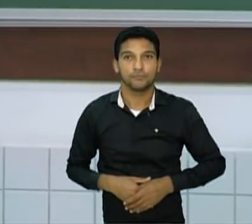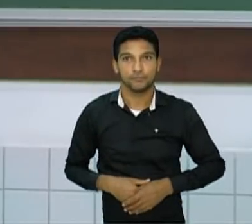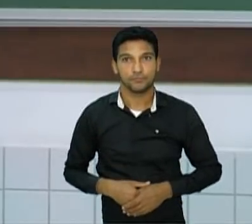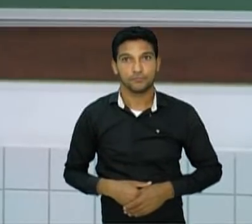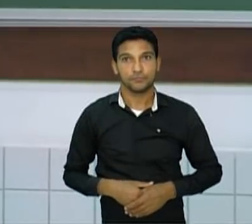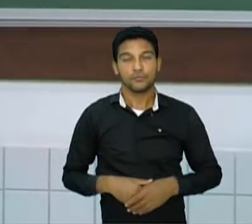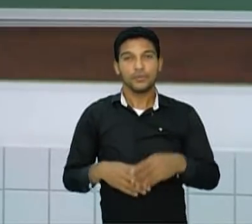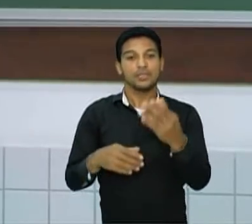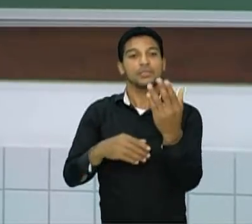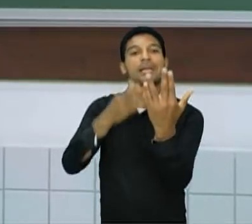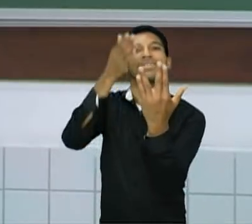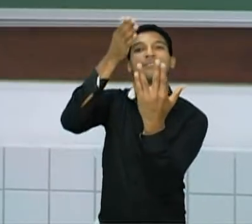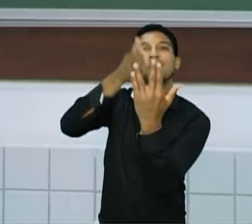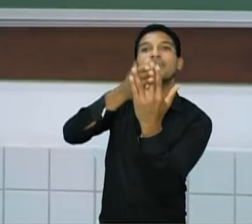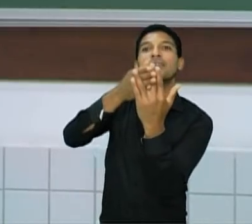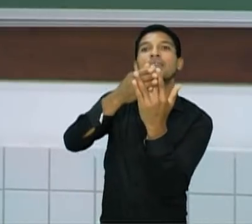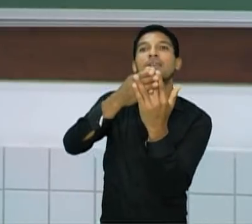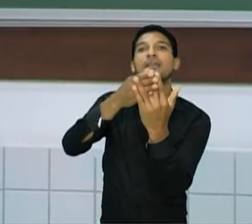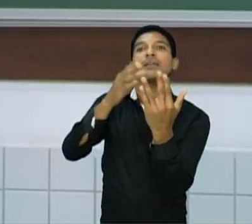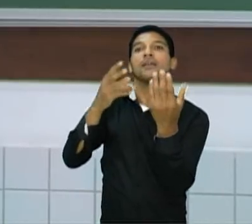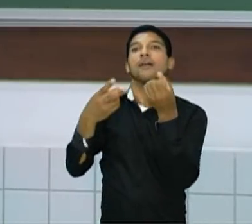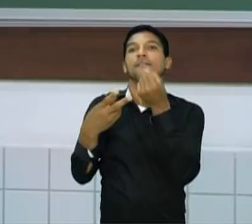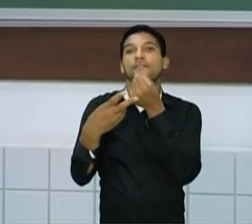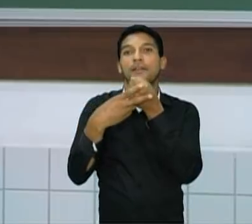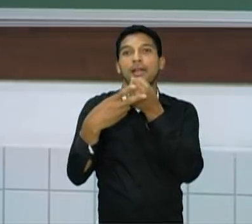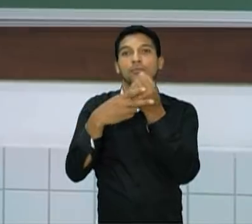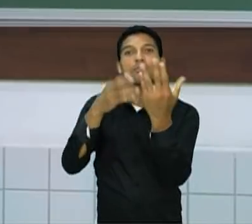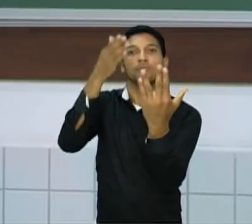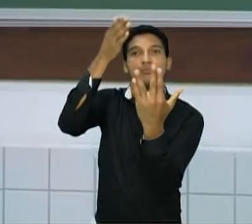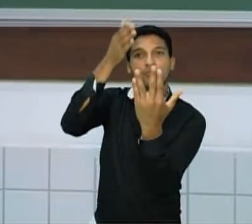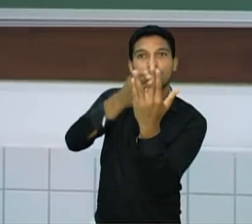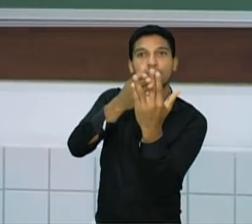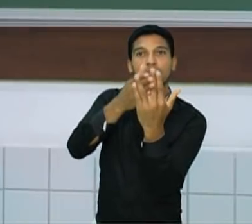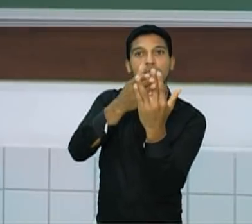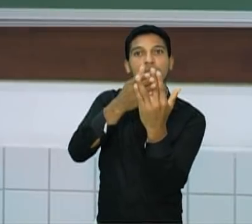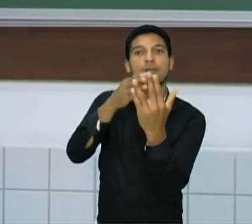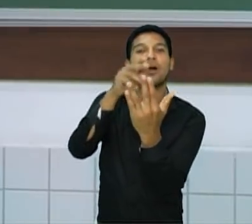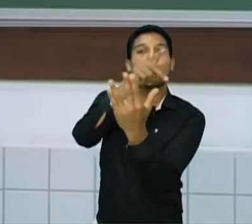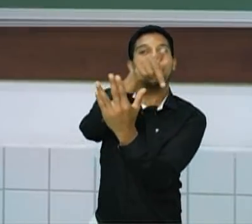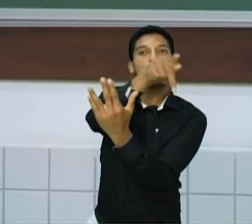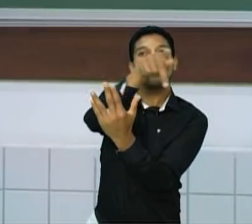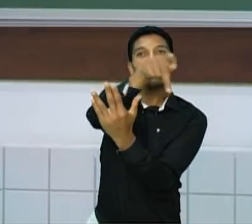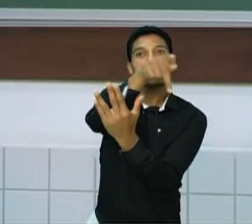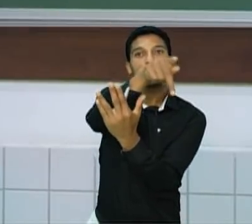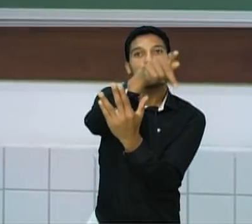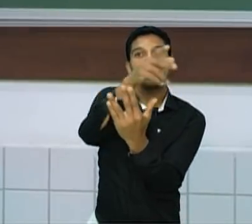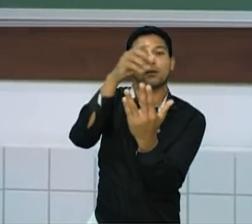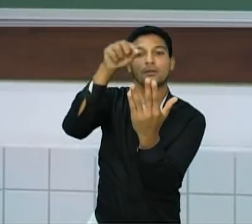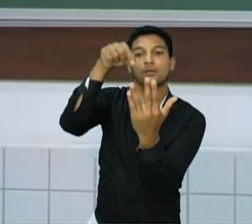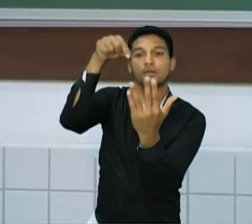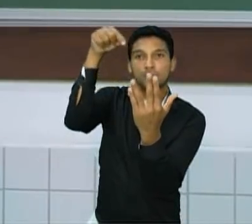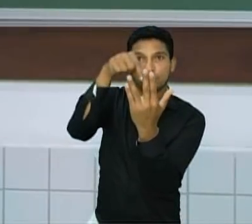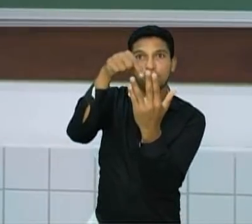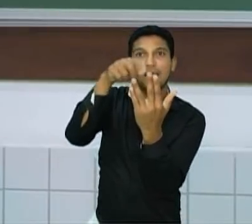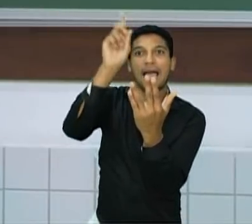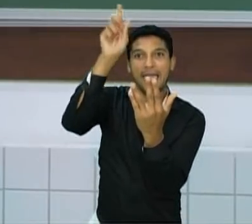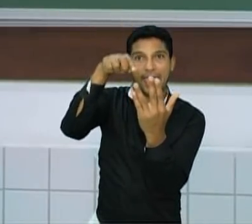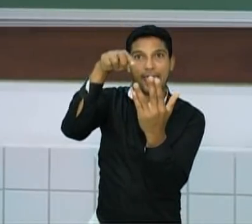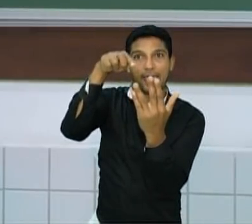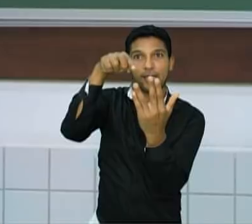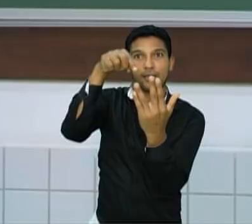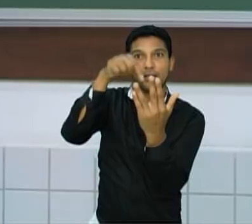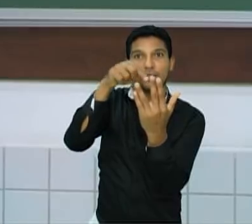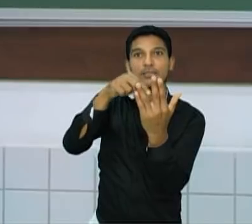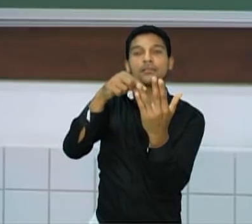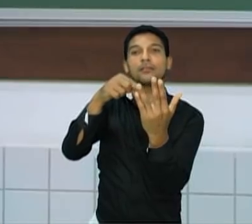Lembra que eu falei? Professora é linda? Professora, sujeito. É verbo. Linda, predicativo